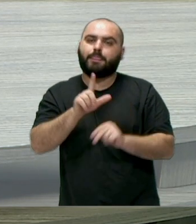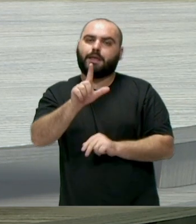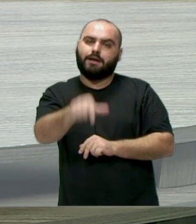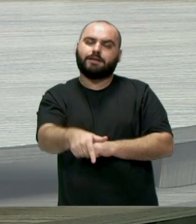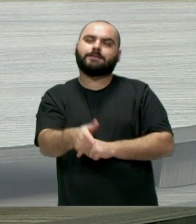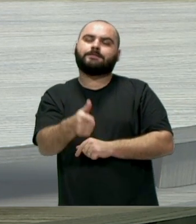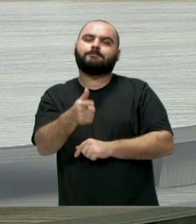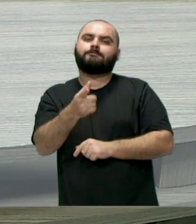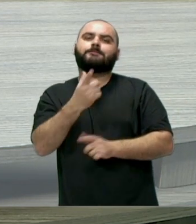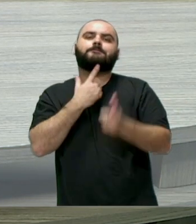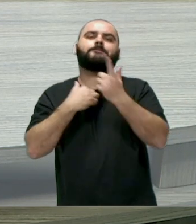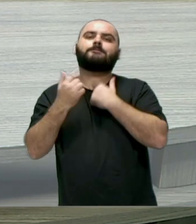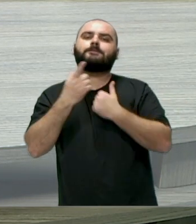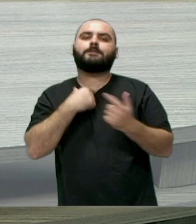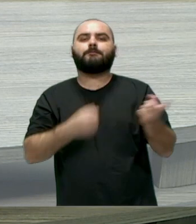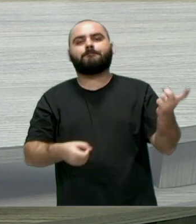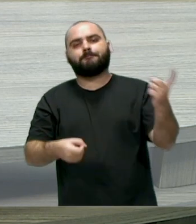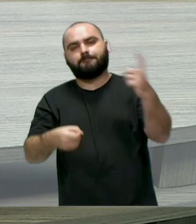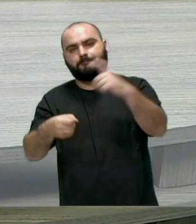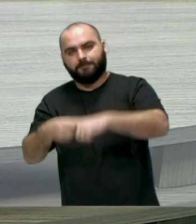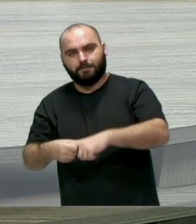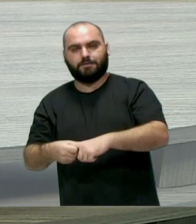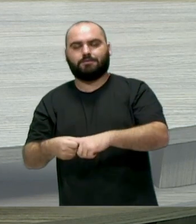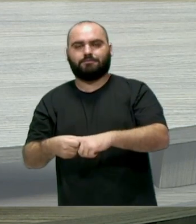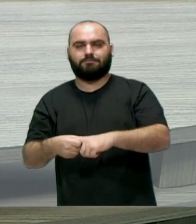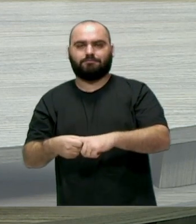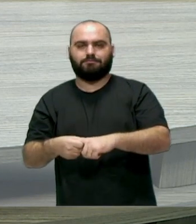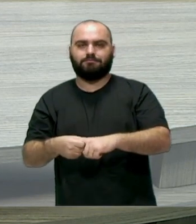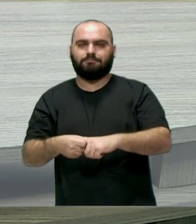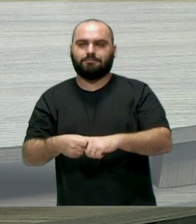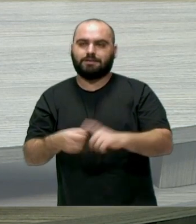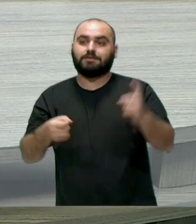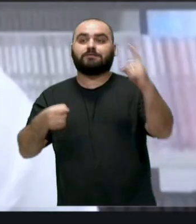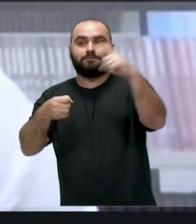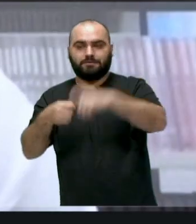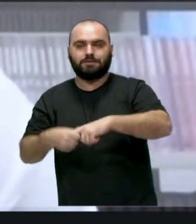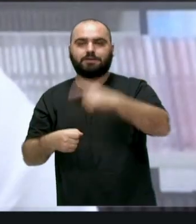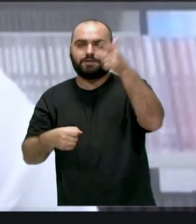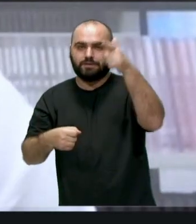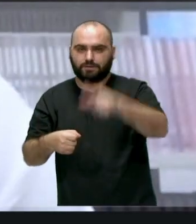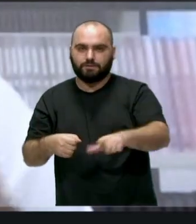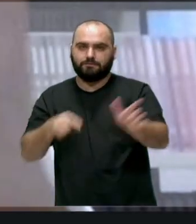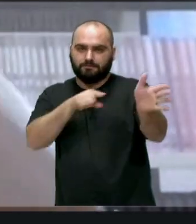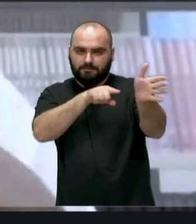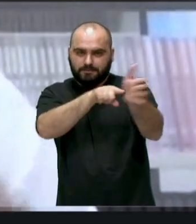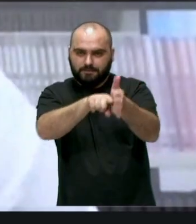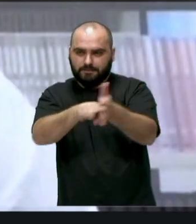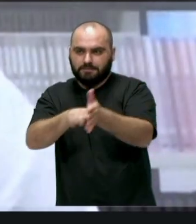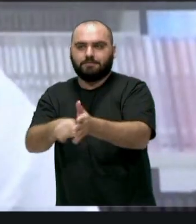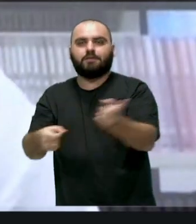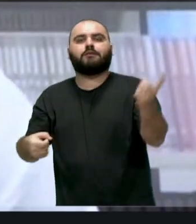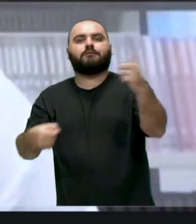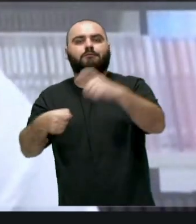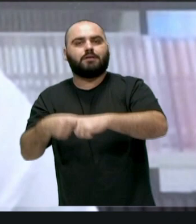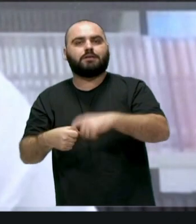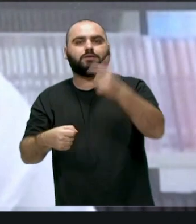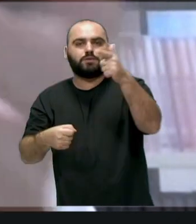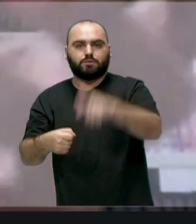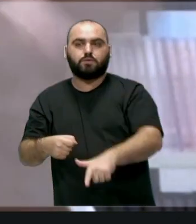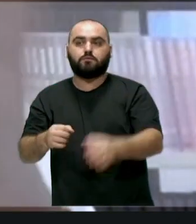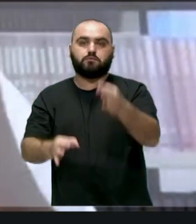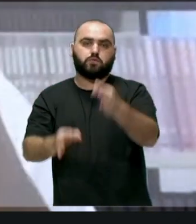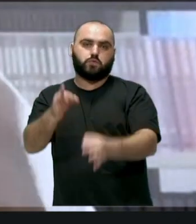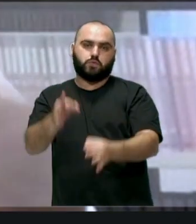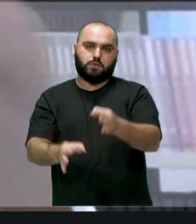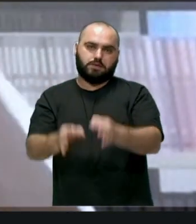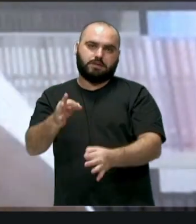campanha no sentido de resgatar e trazer de novo a apuração para os juízes